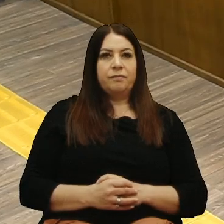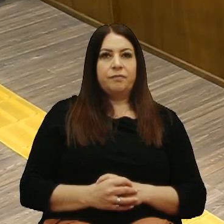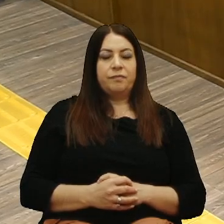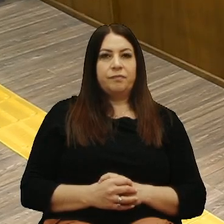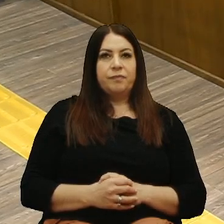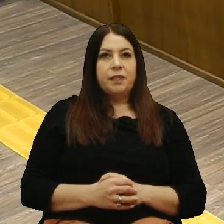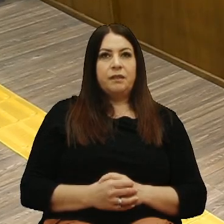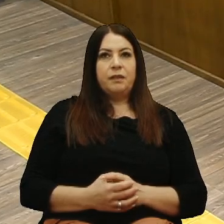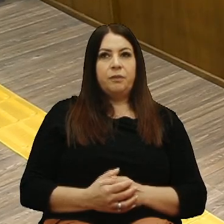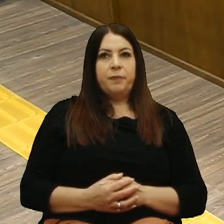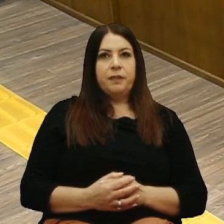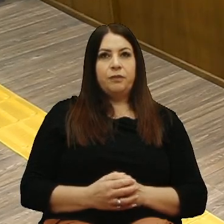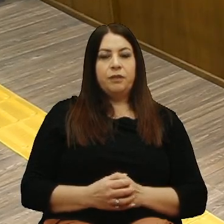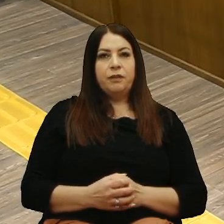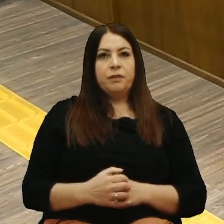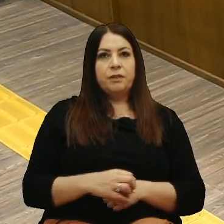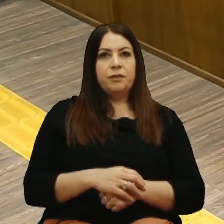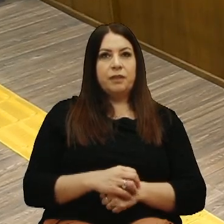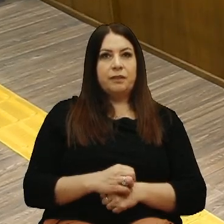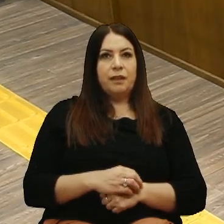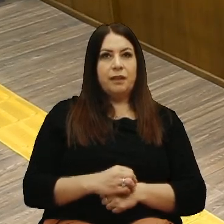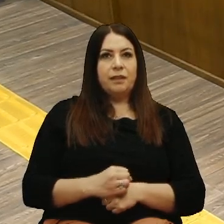Tamo junto, companheiro.